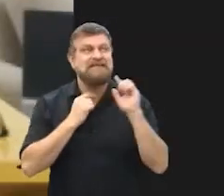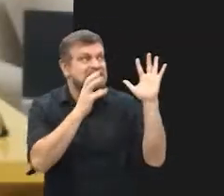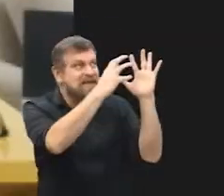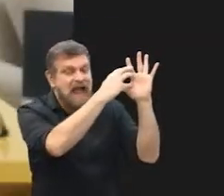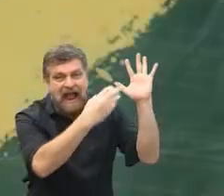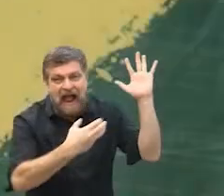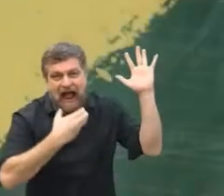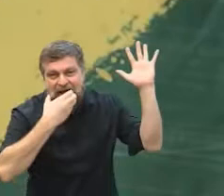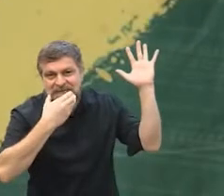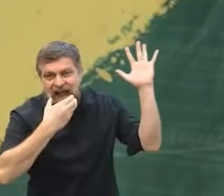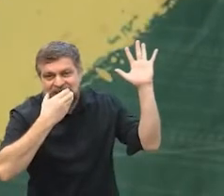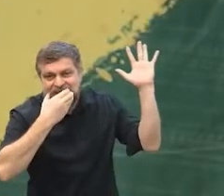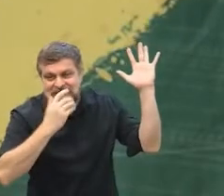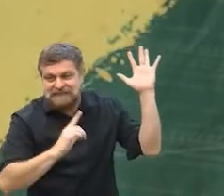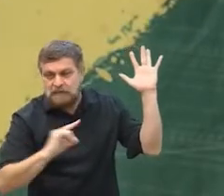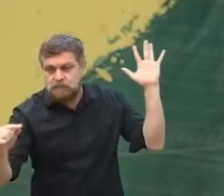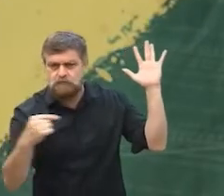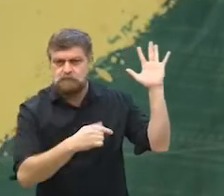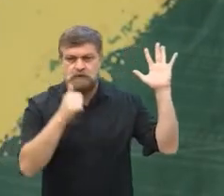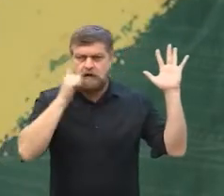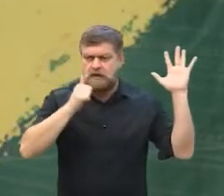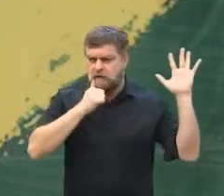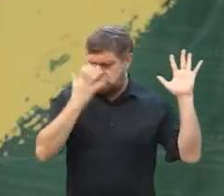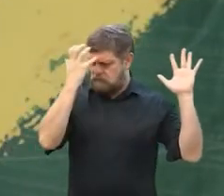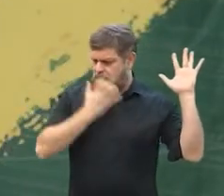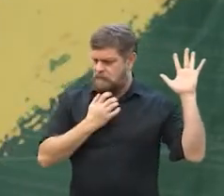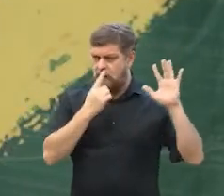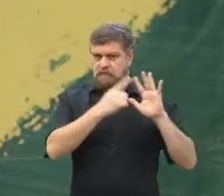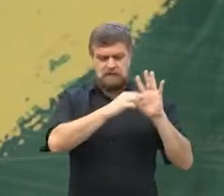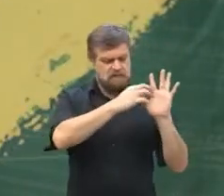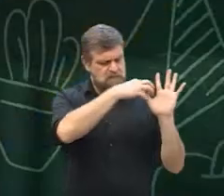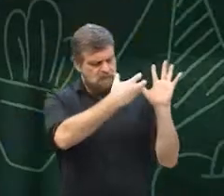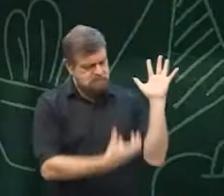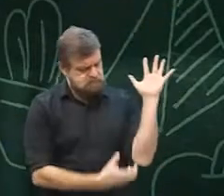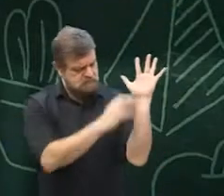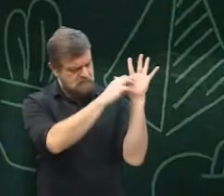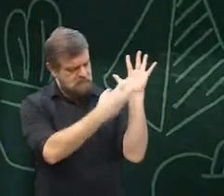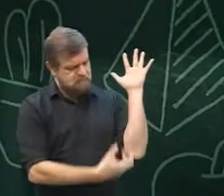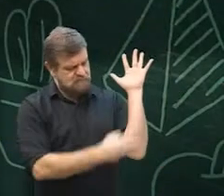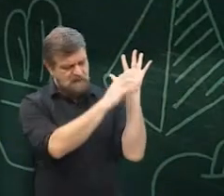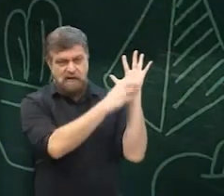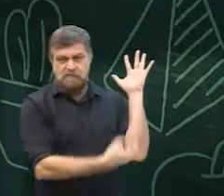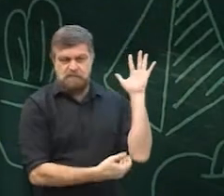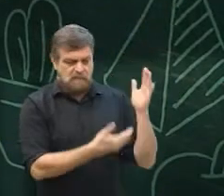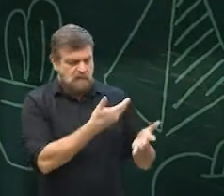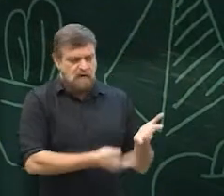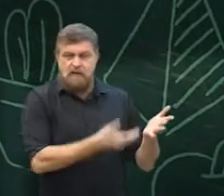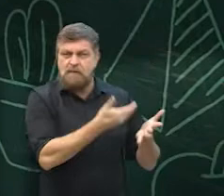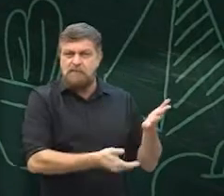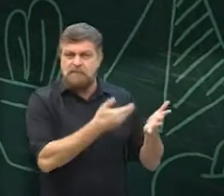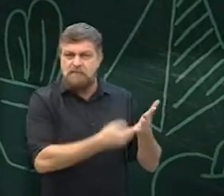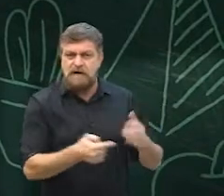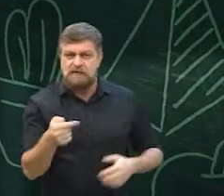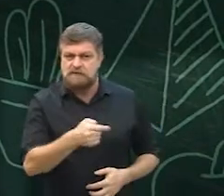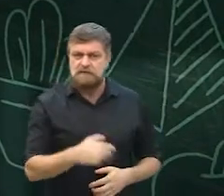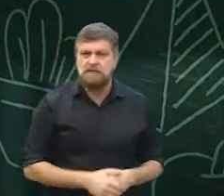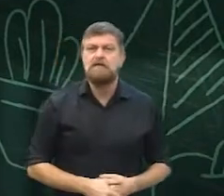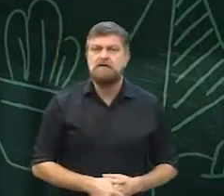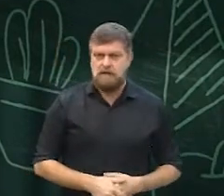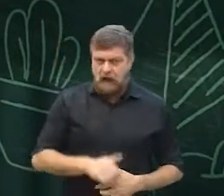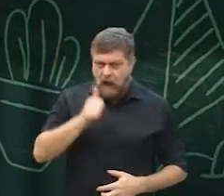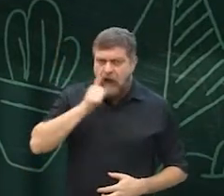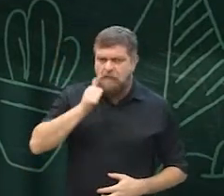consumir essas frutas. Elas não entendem por que tantas frutas caídas no chão para uma senhora brava, né? Ficam bravos, os